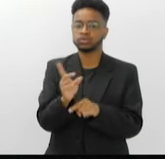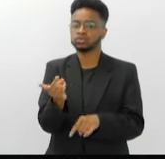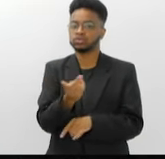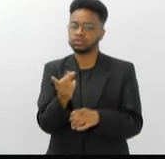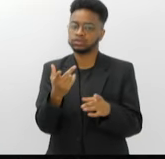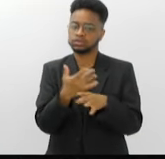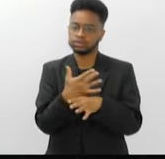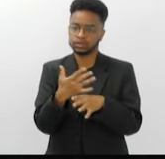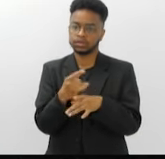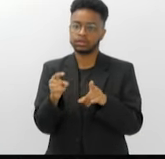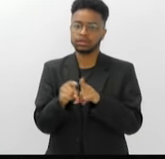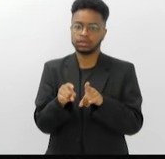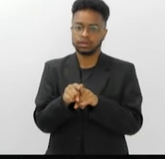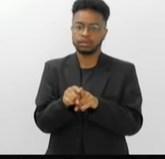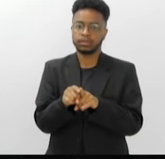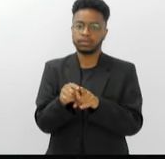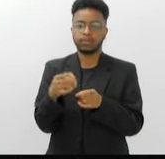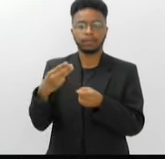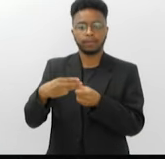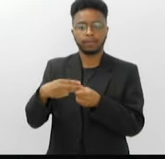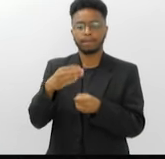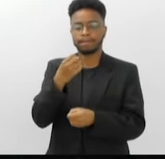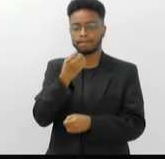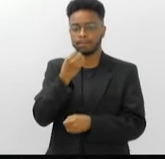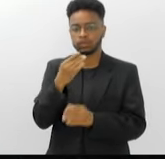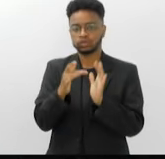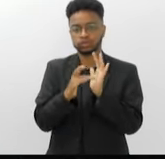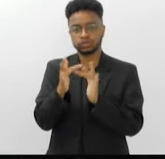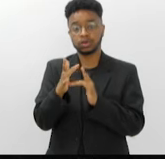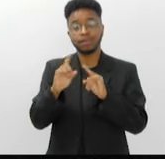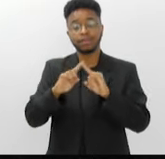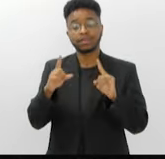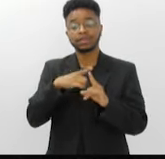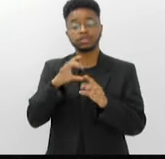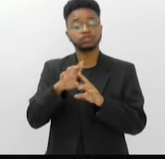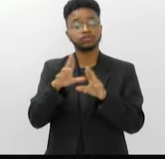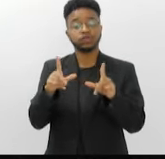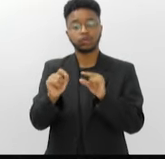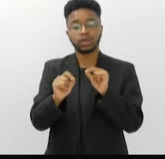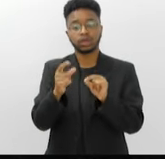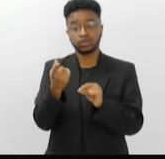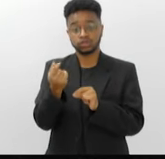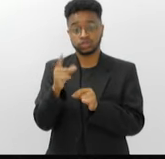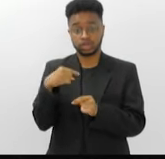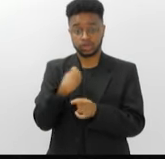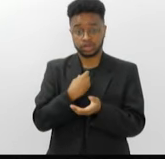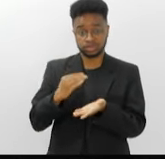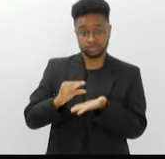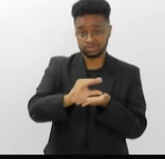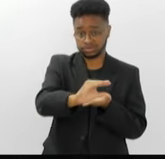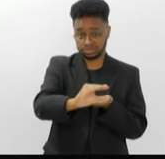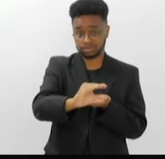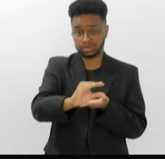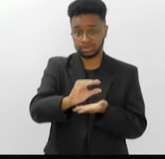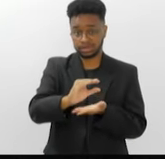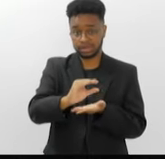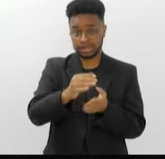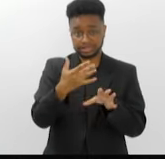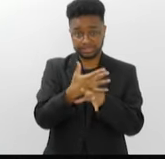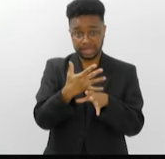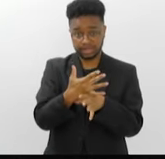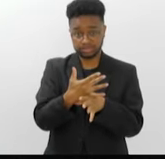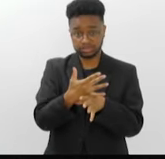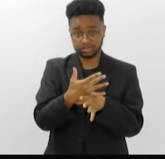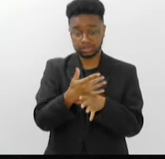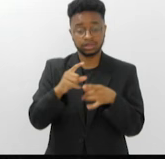Paula, que é o município de Bom Jesus. Só que tem uma diferença, o recurso que a gente manda para Bom Jesus chega